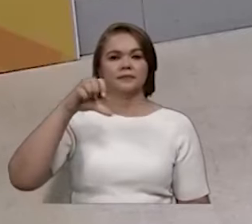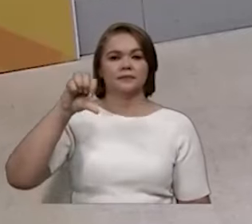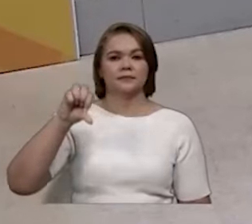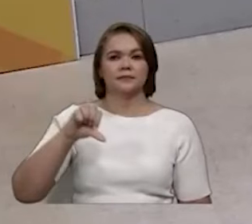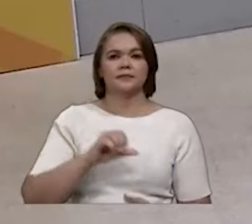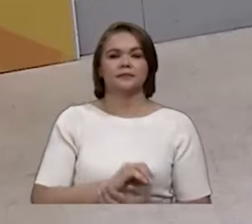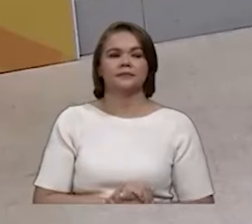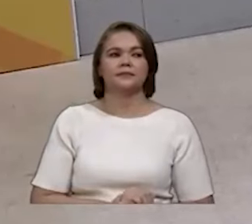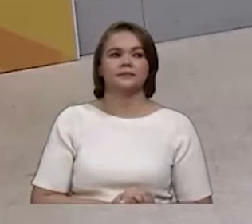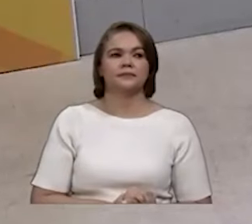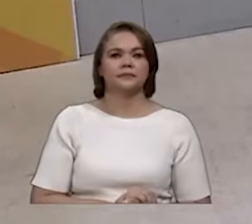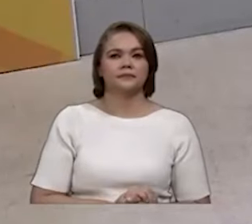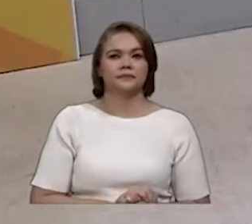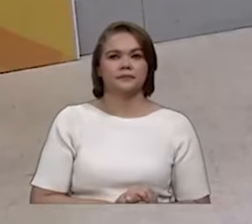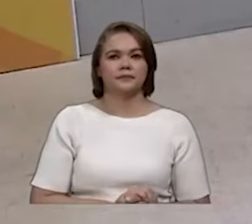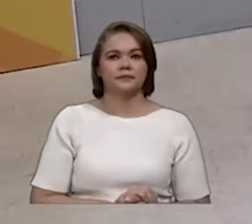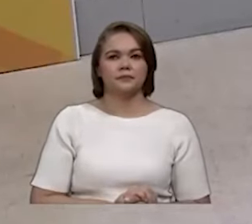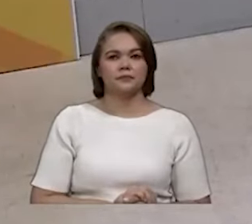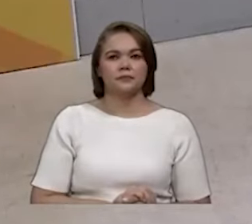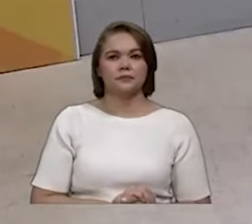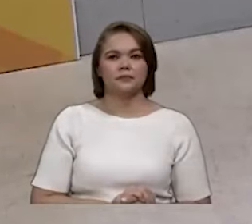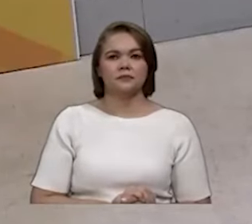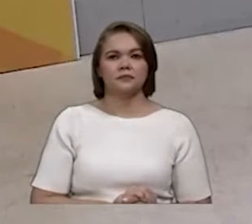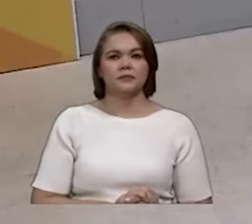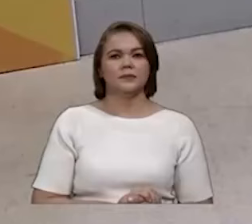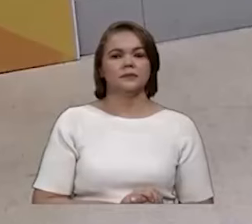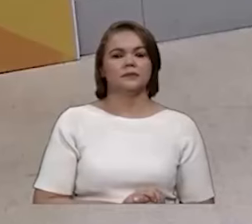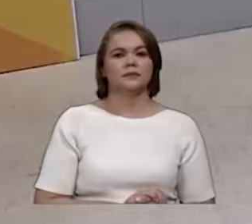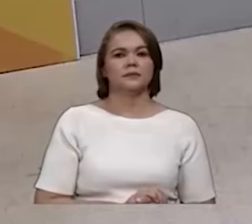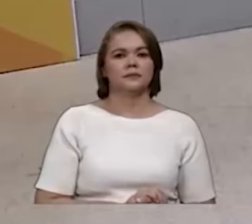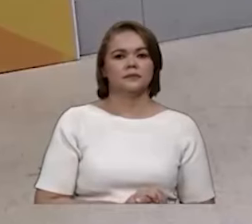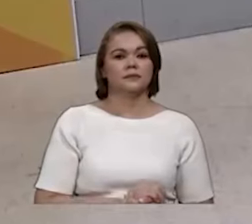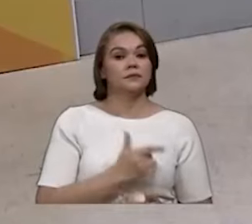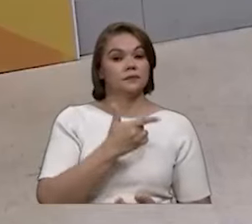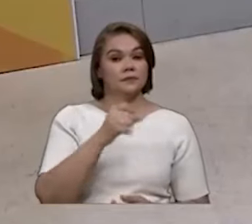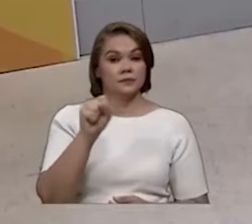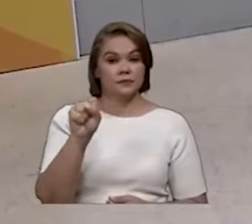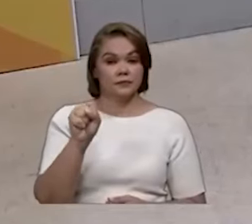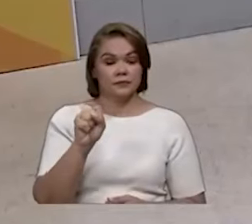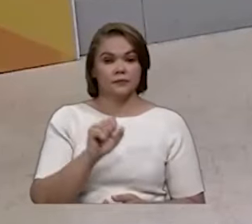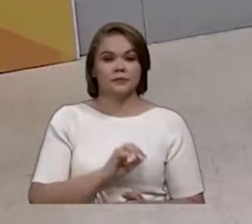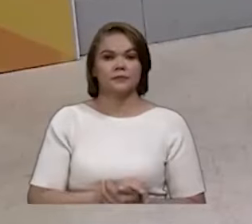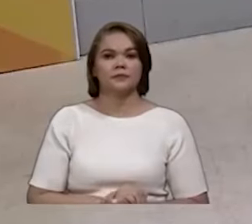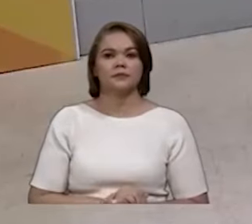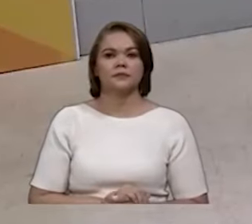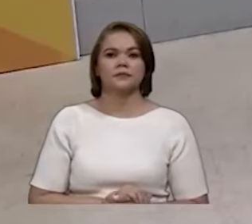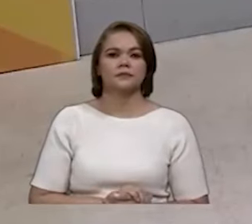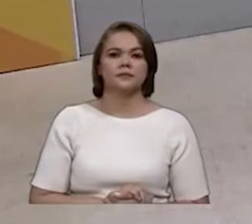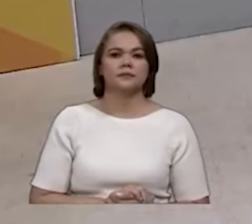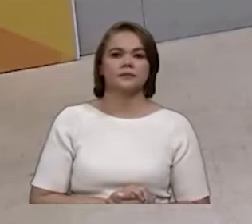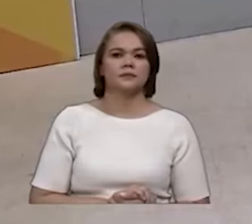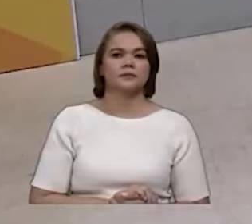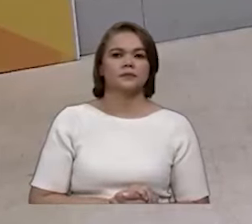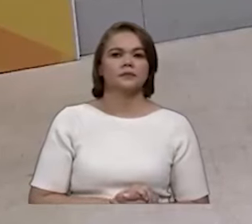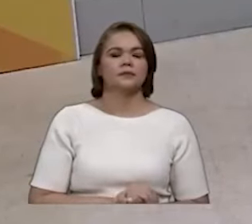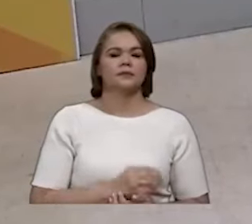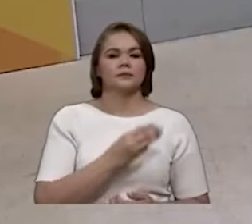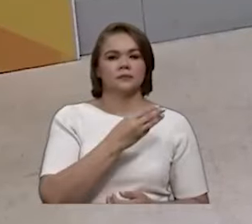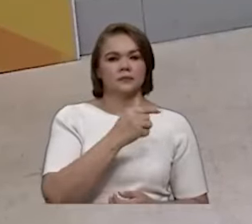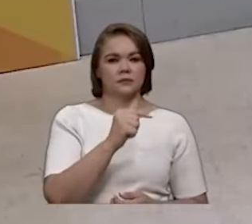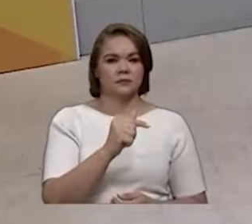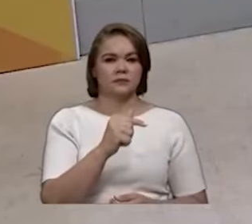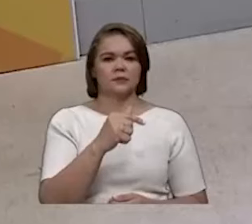marcando, acreditando, hein? Cada bolinha um passo rumo ao prêmio. 28 subiu agora. 37,